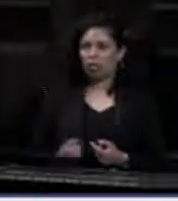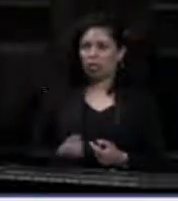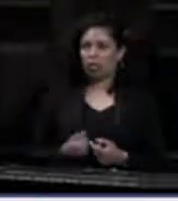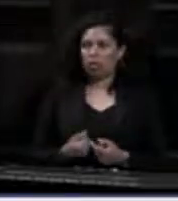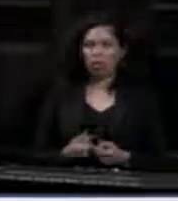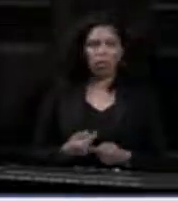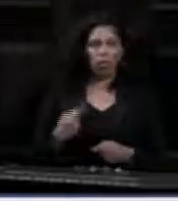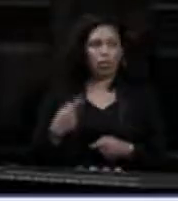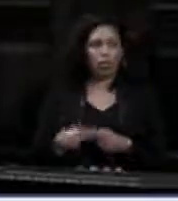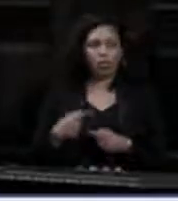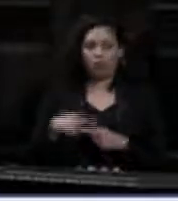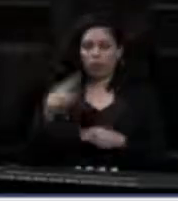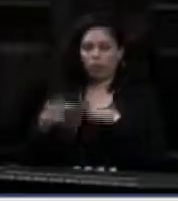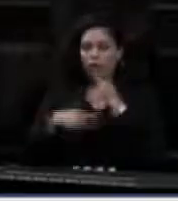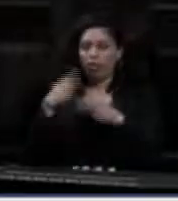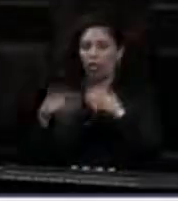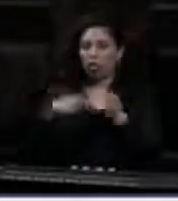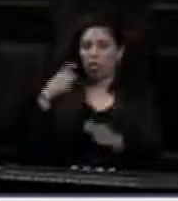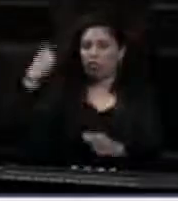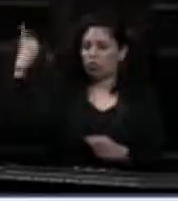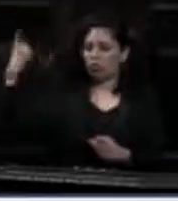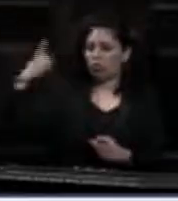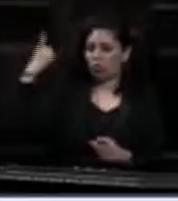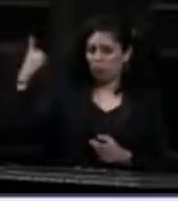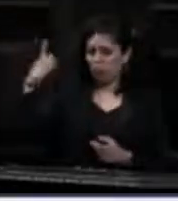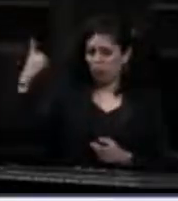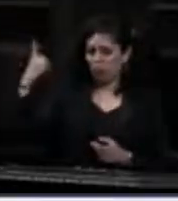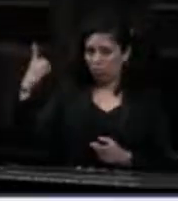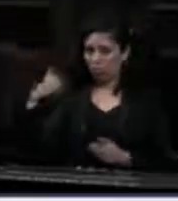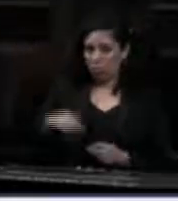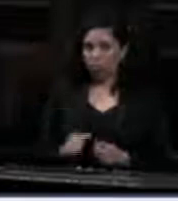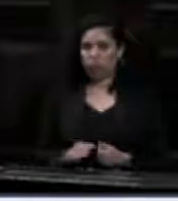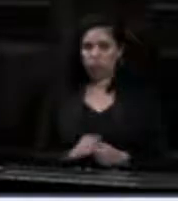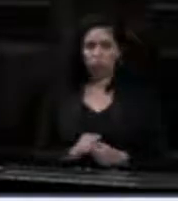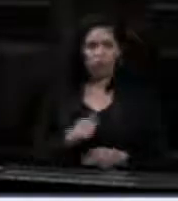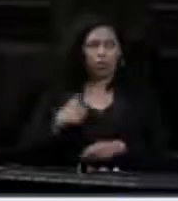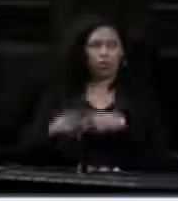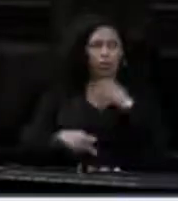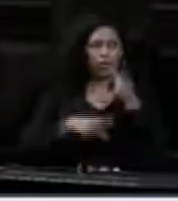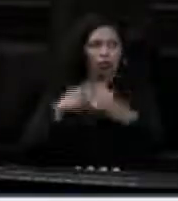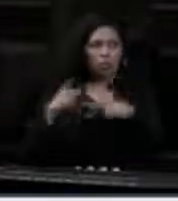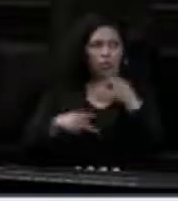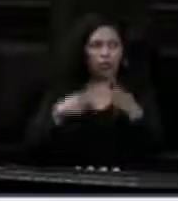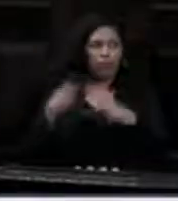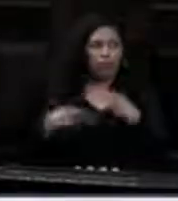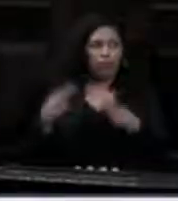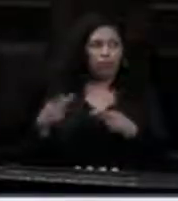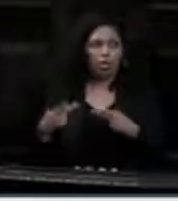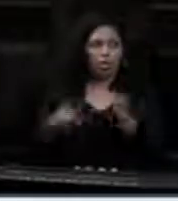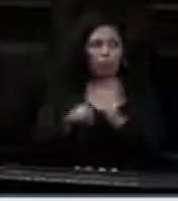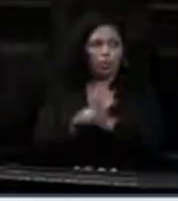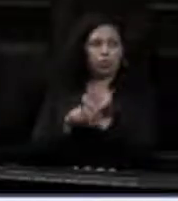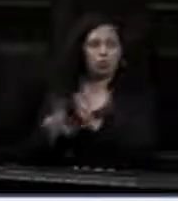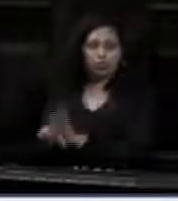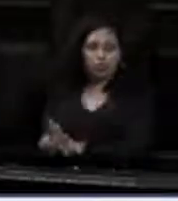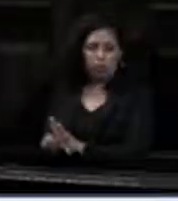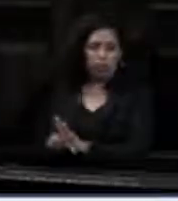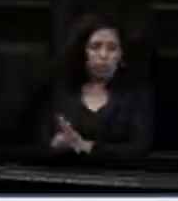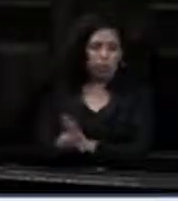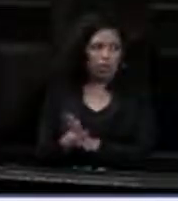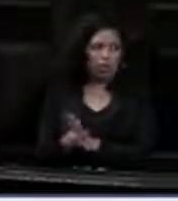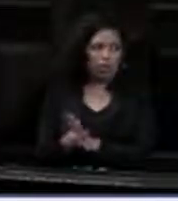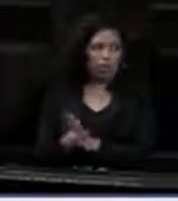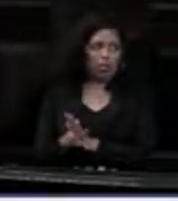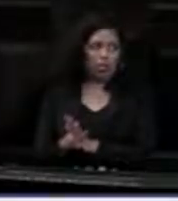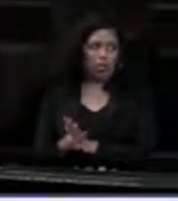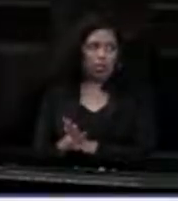atividade parlamentar aparentemente se resume a apresentar projetos de leis referentes a dia